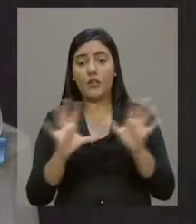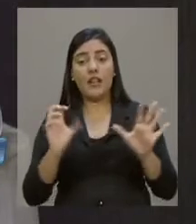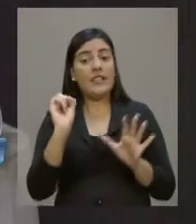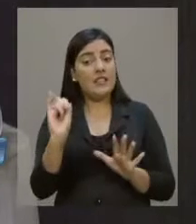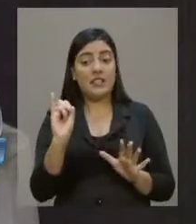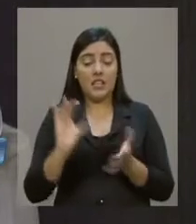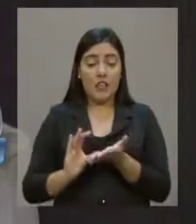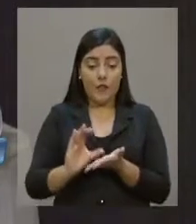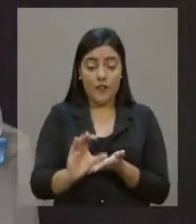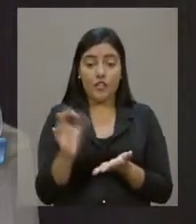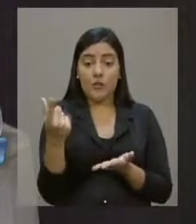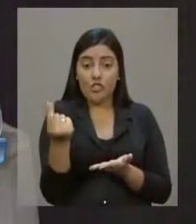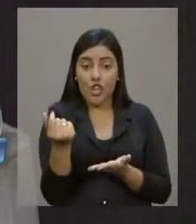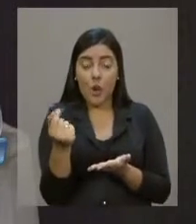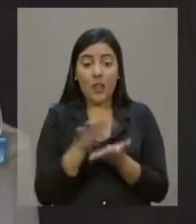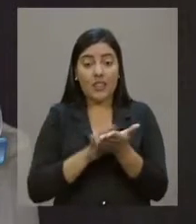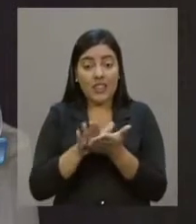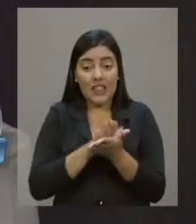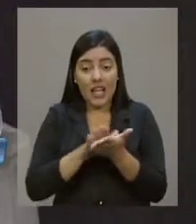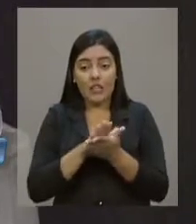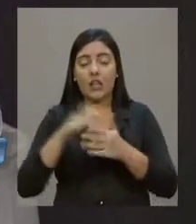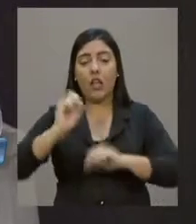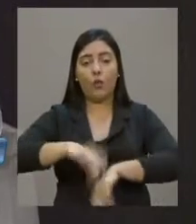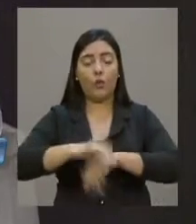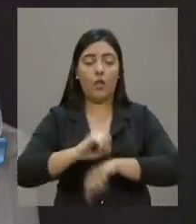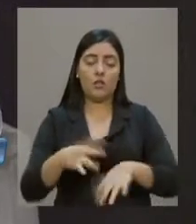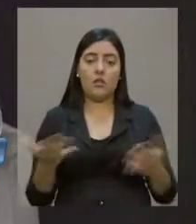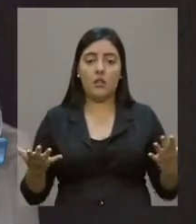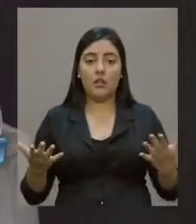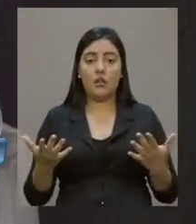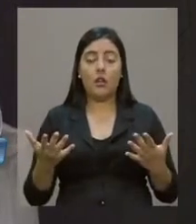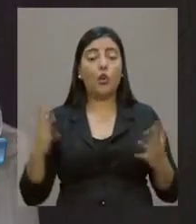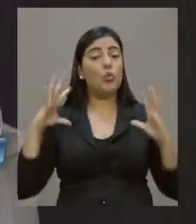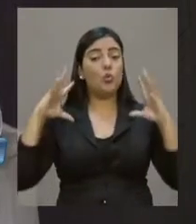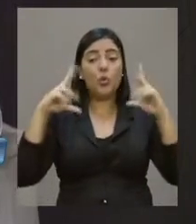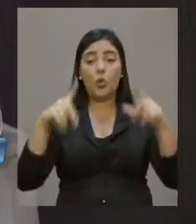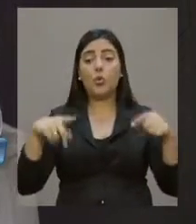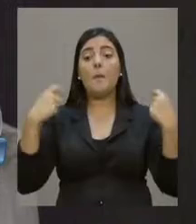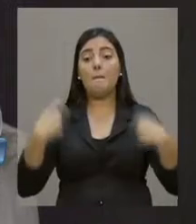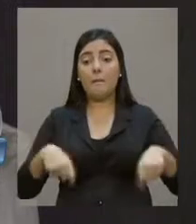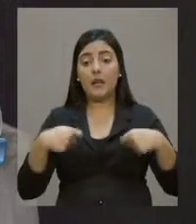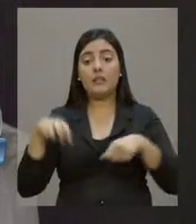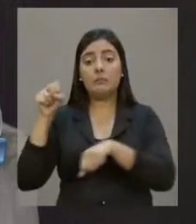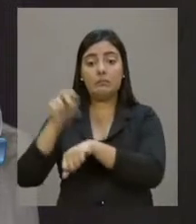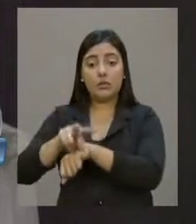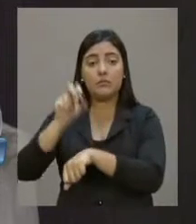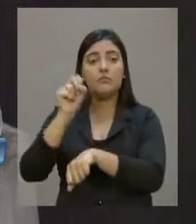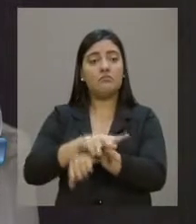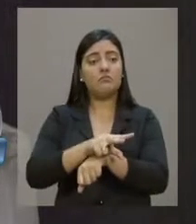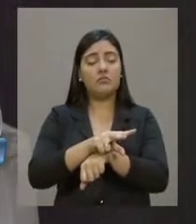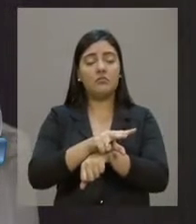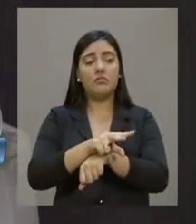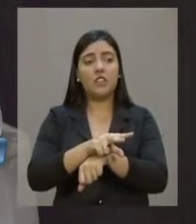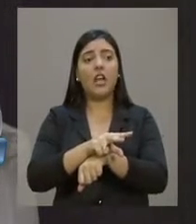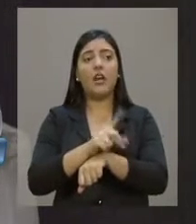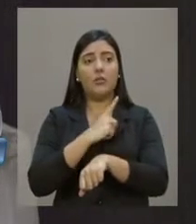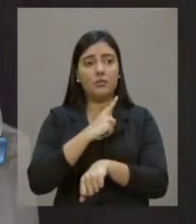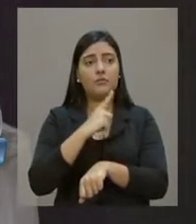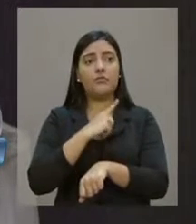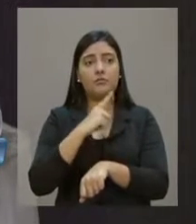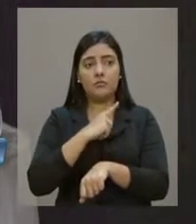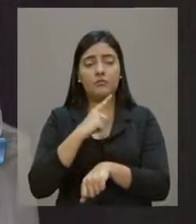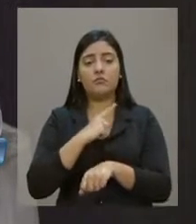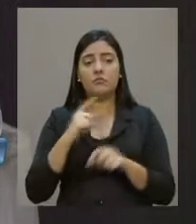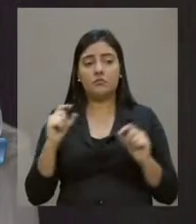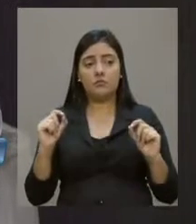educação. E a educação pressupõe que nem todos têm o mesmo acesso à educação. Pressupõe que é necessário haver